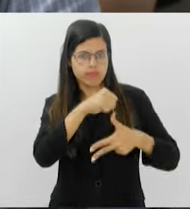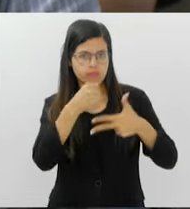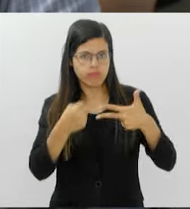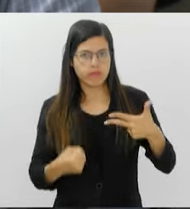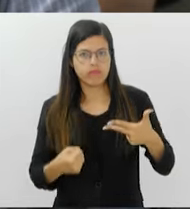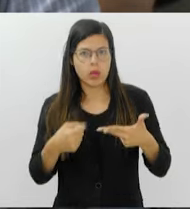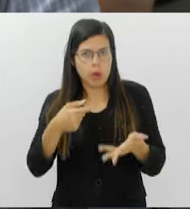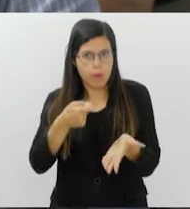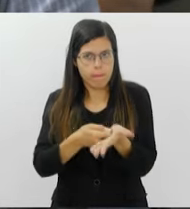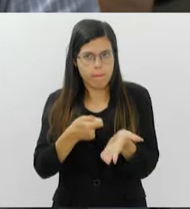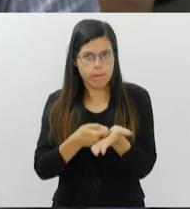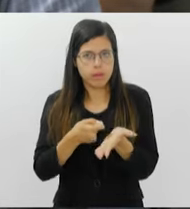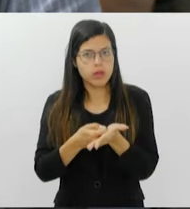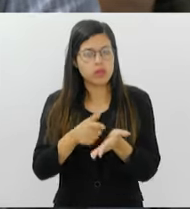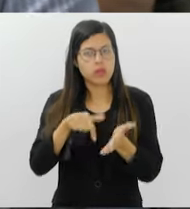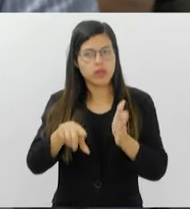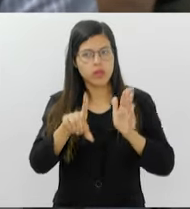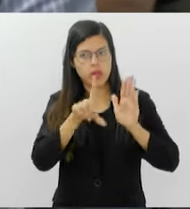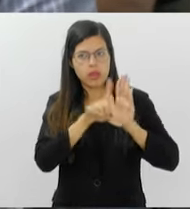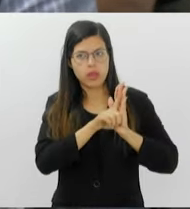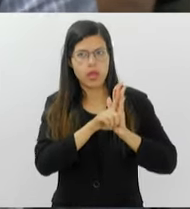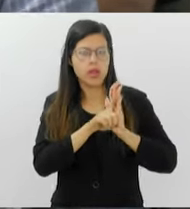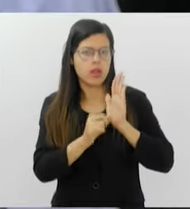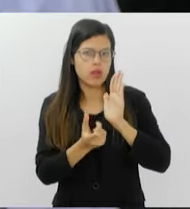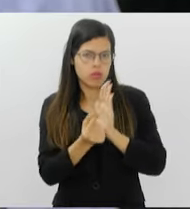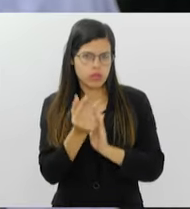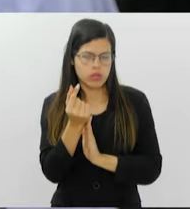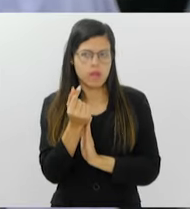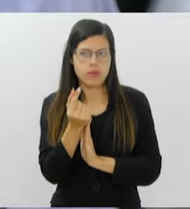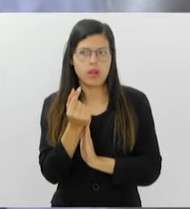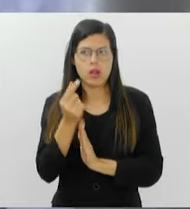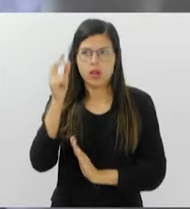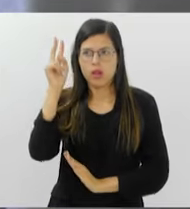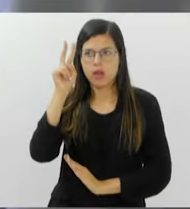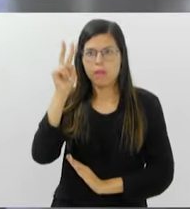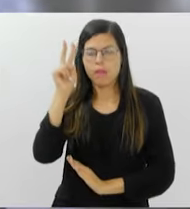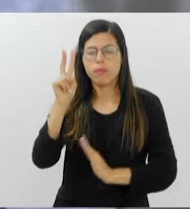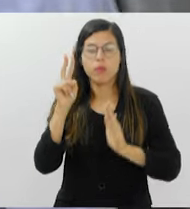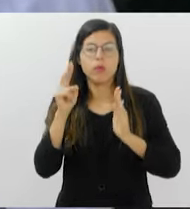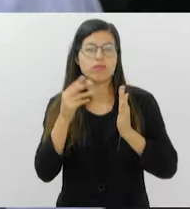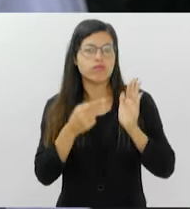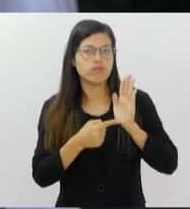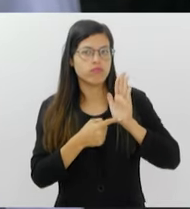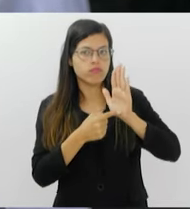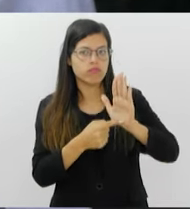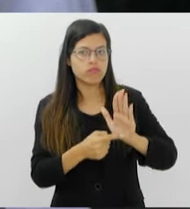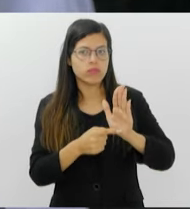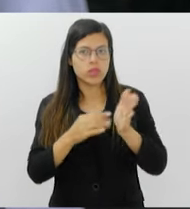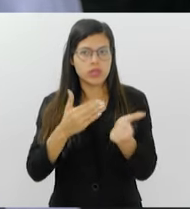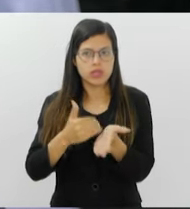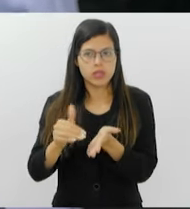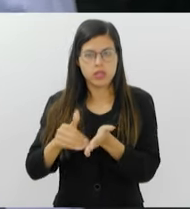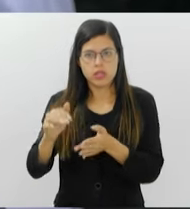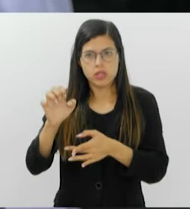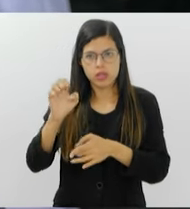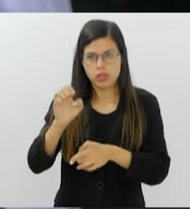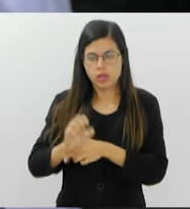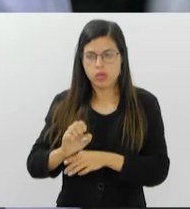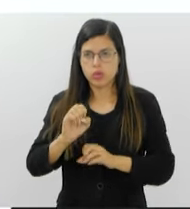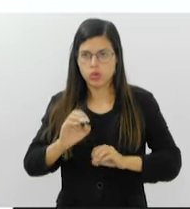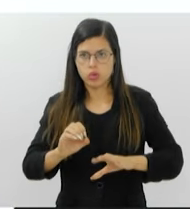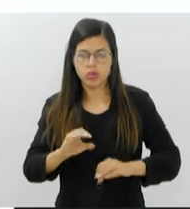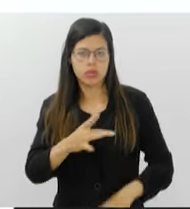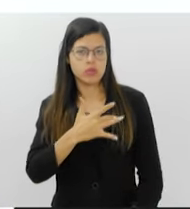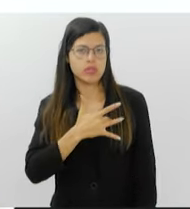a obrigatoriedade da lei na execução orçamentária. E lembrou que a apresentação das secretarias estaduais de educação e de